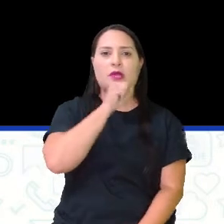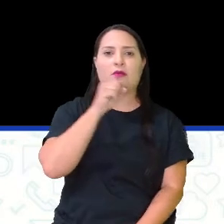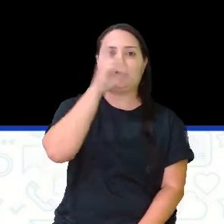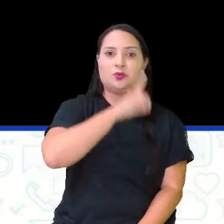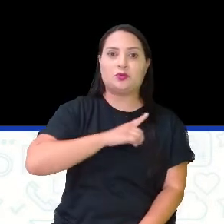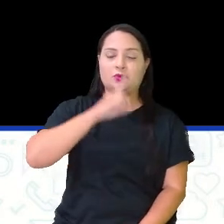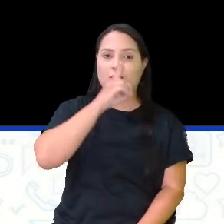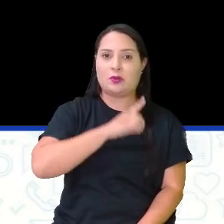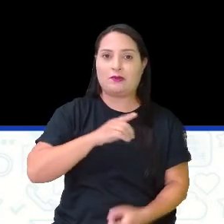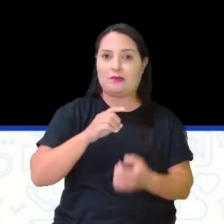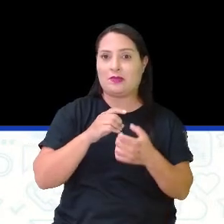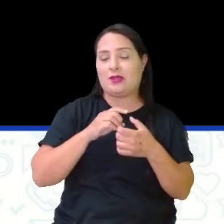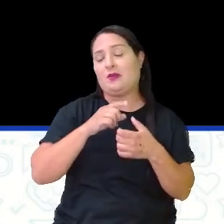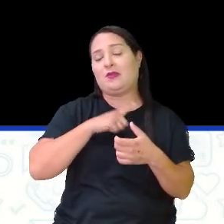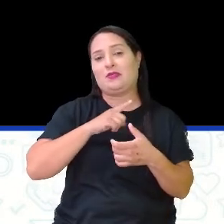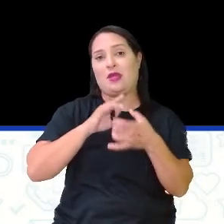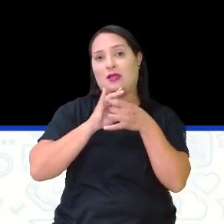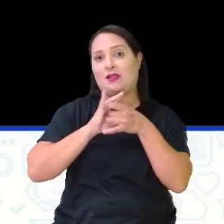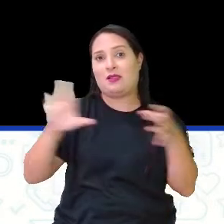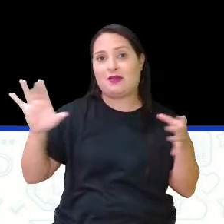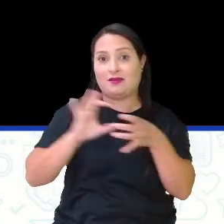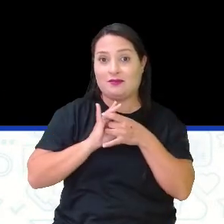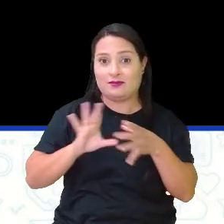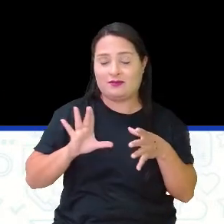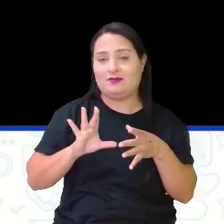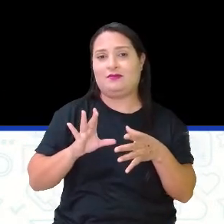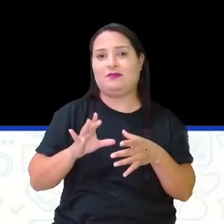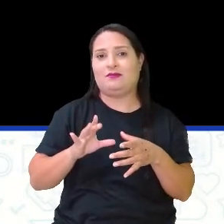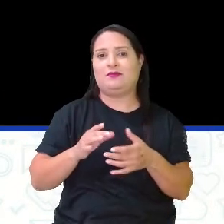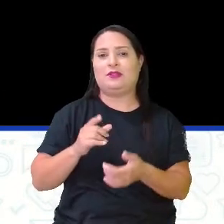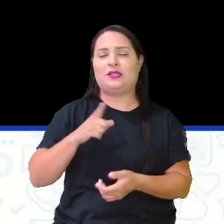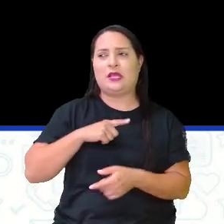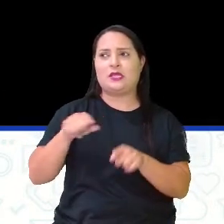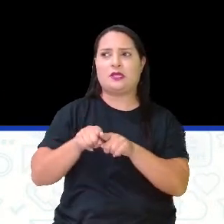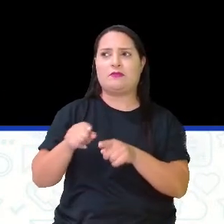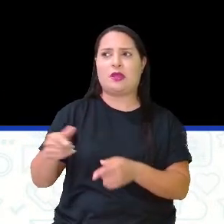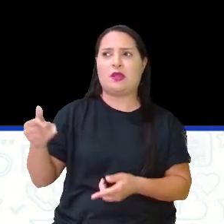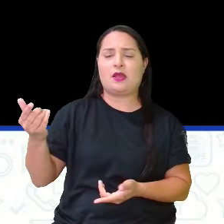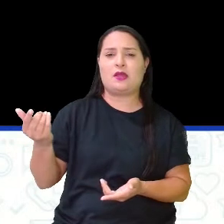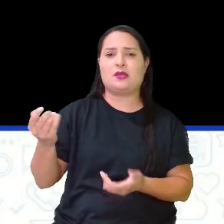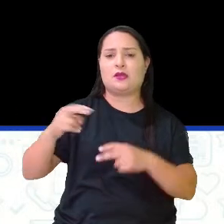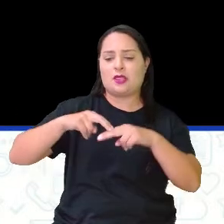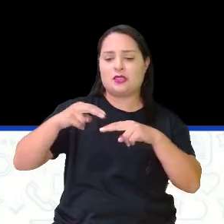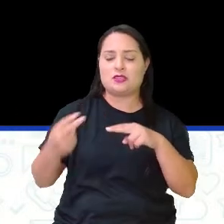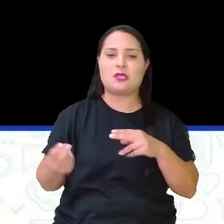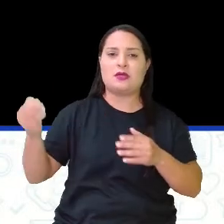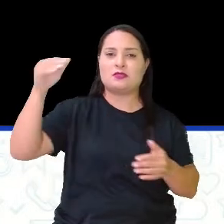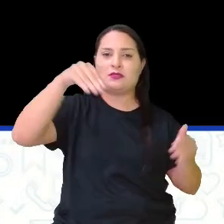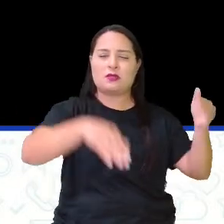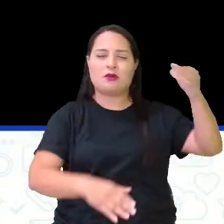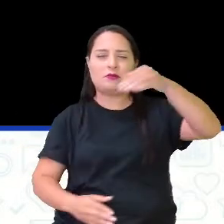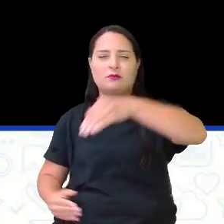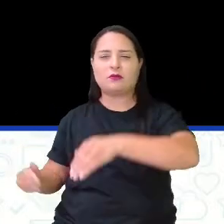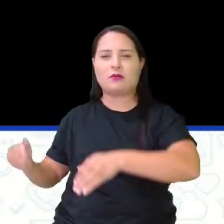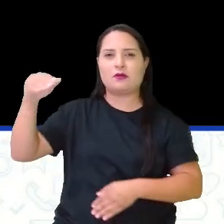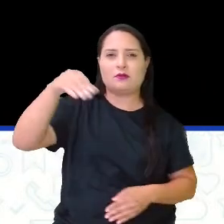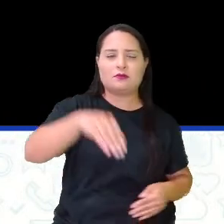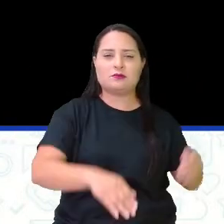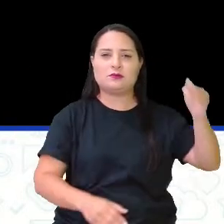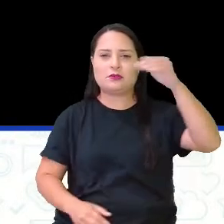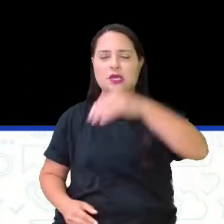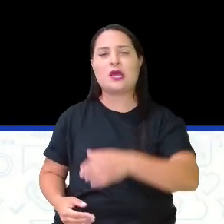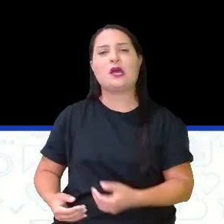né? E vocês têm essa opção. E tem o nadar, né? Também, que aí é um exercício